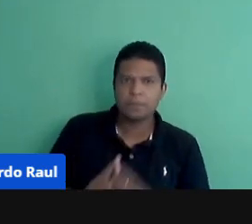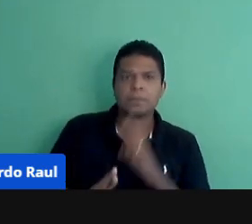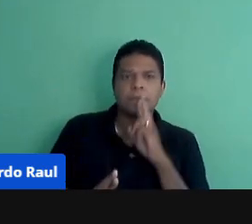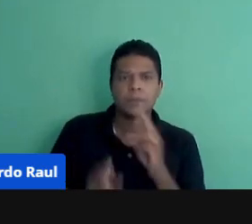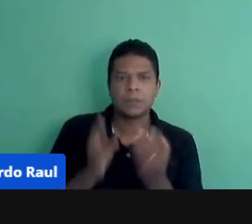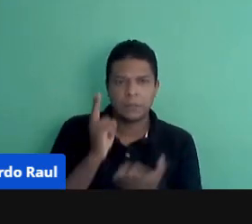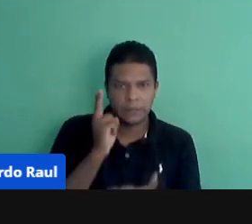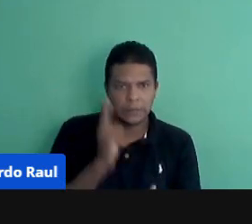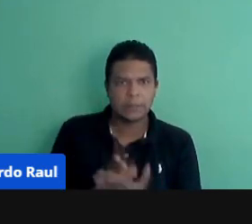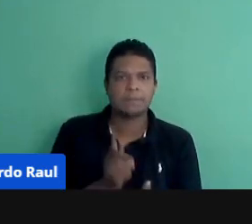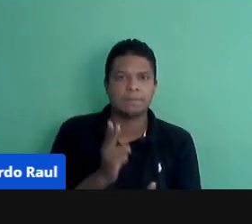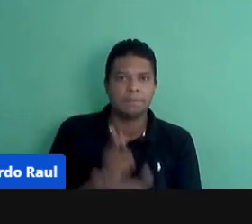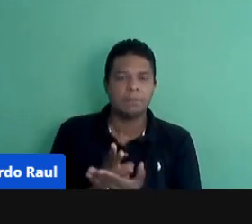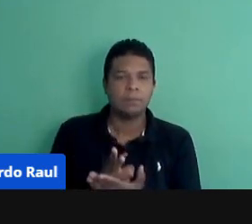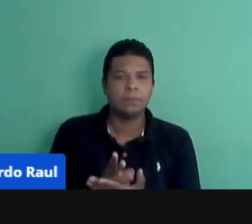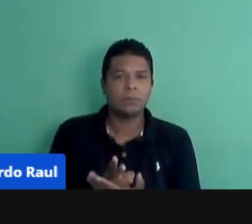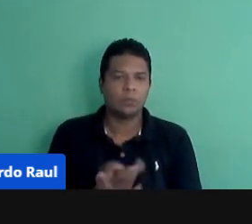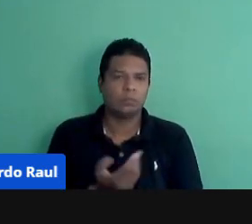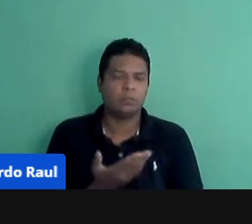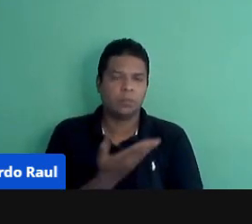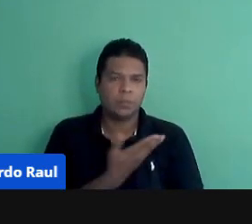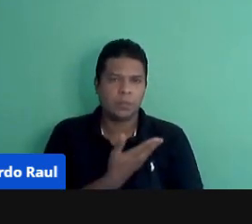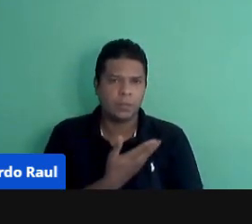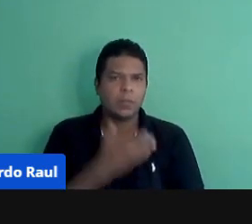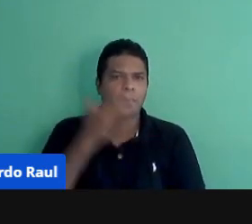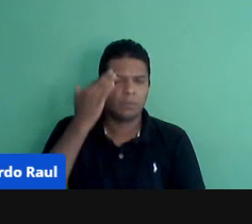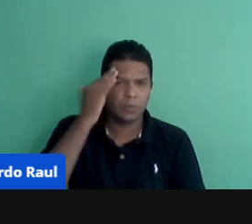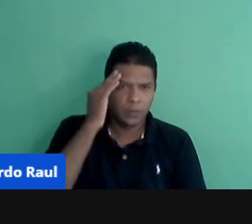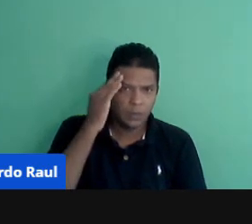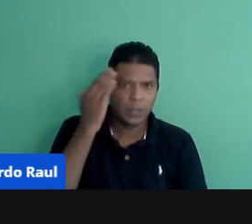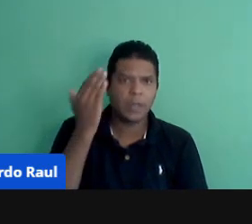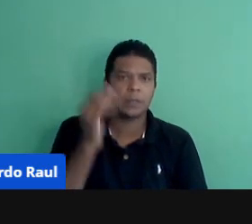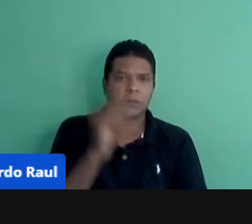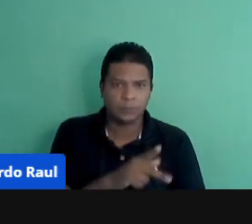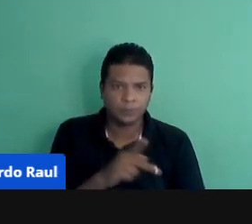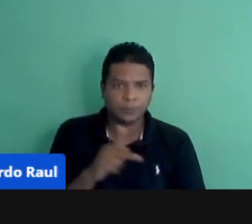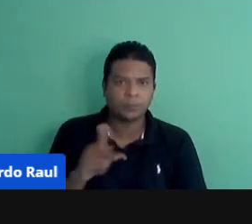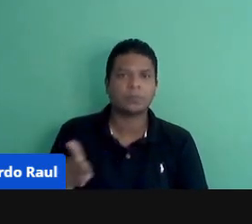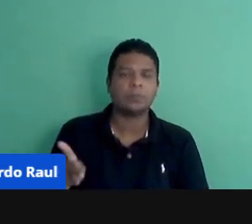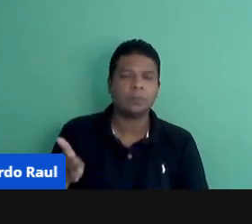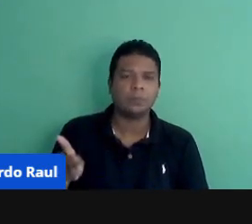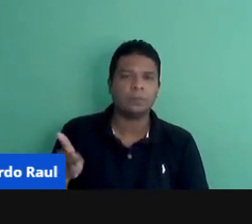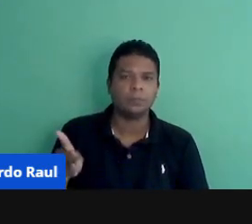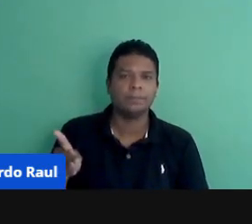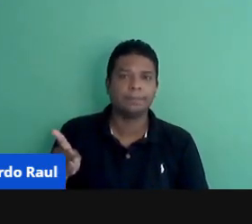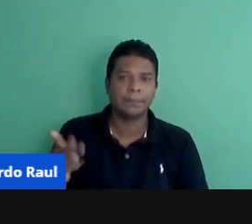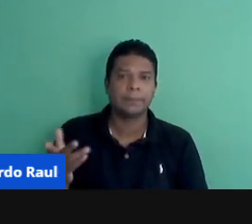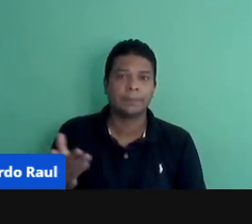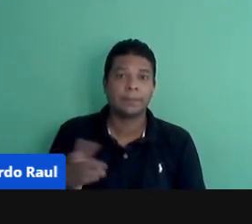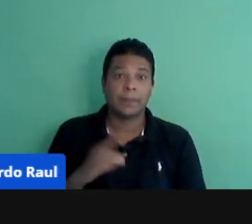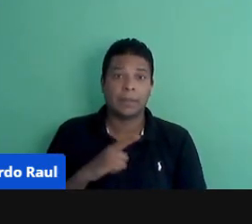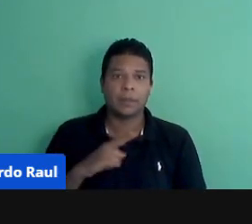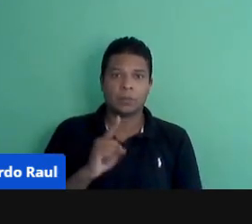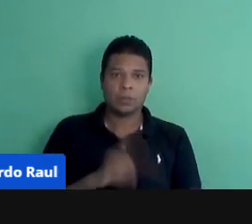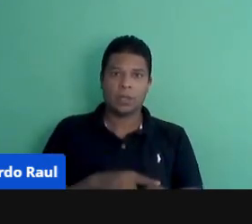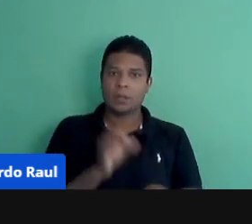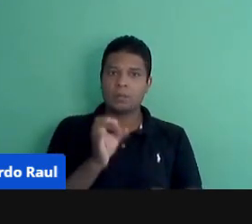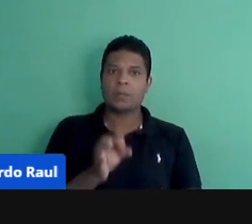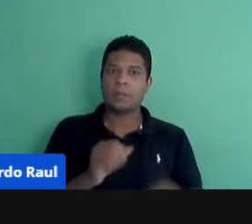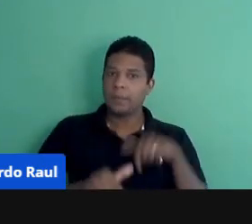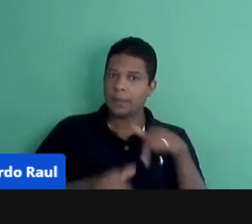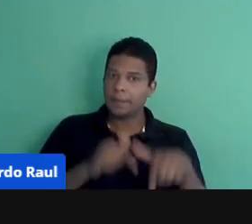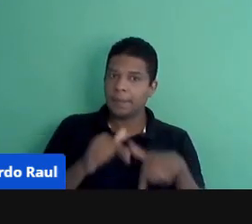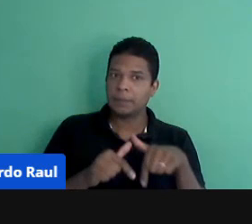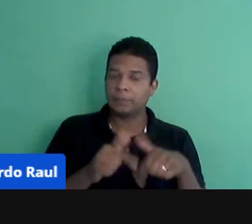Muitos colegas, e eu entendo todos eles, como o professor Jorge falou, a gente tem que ter um limite, realmente, senão nós perdemos